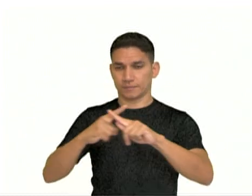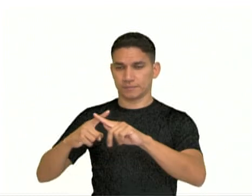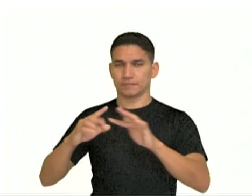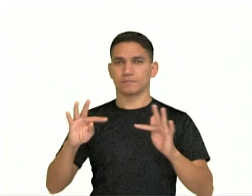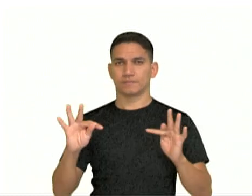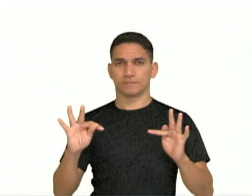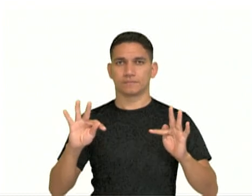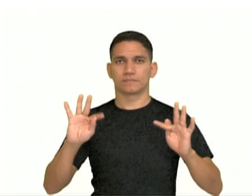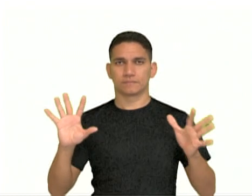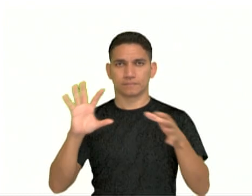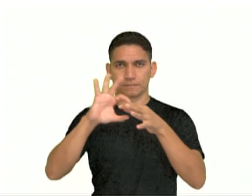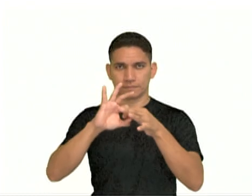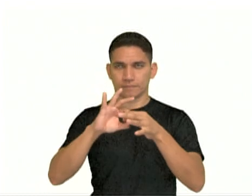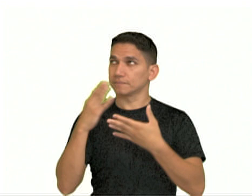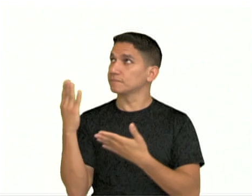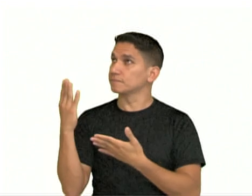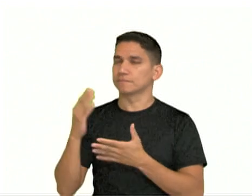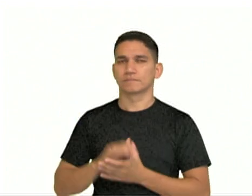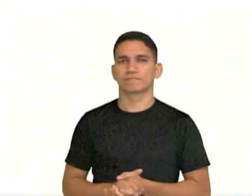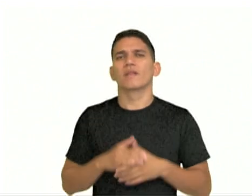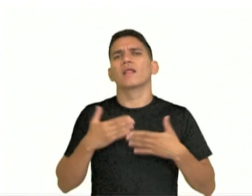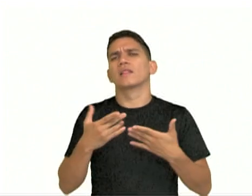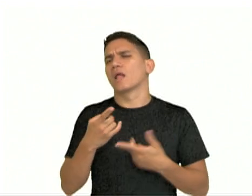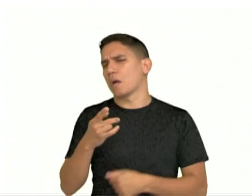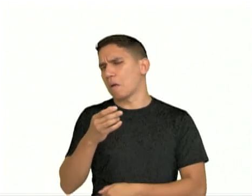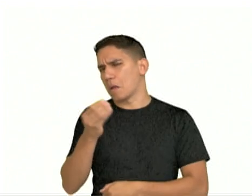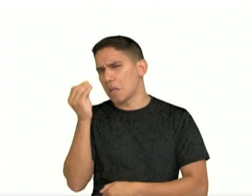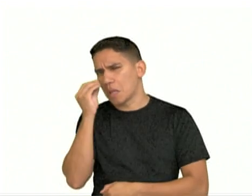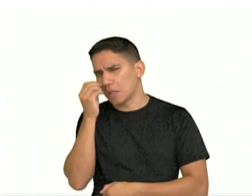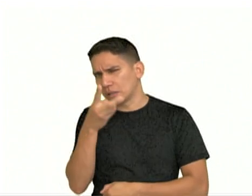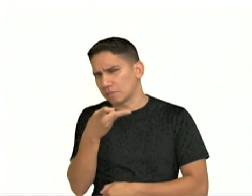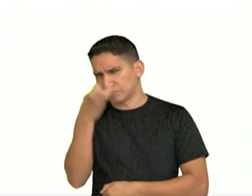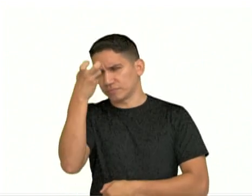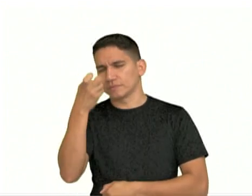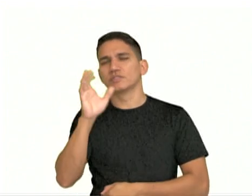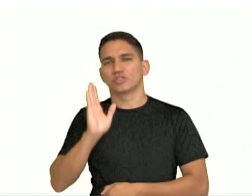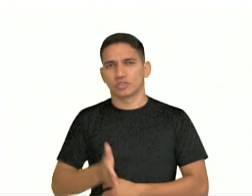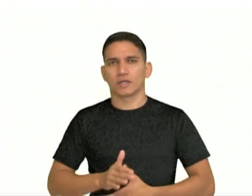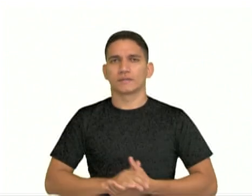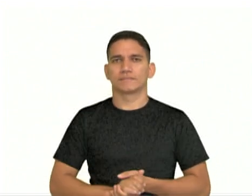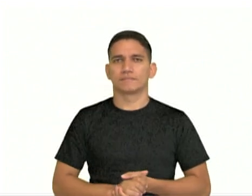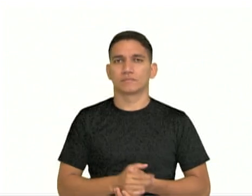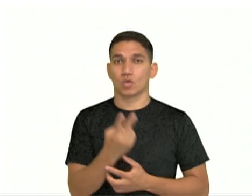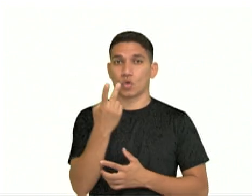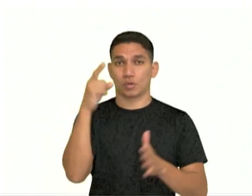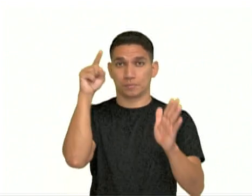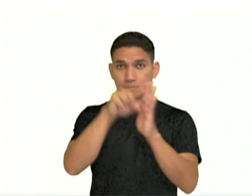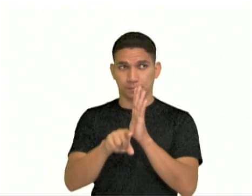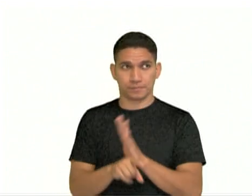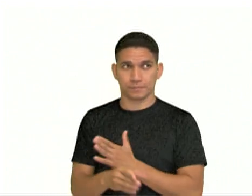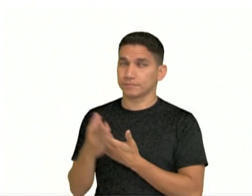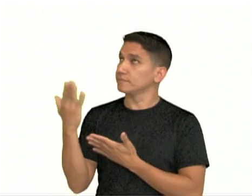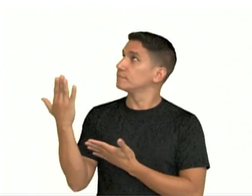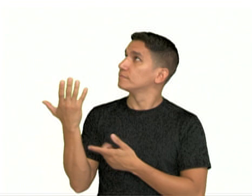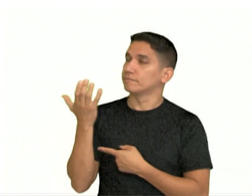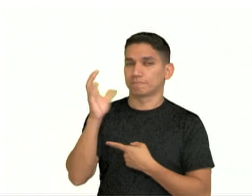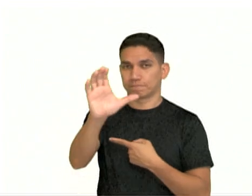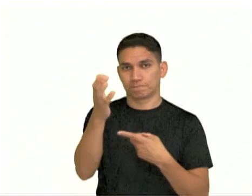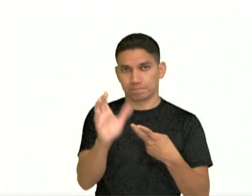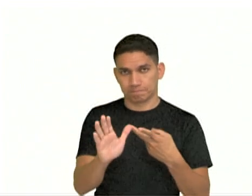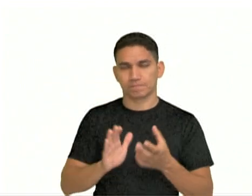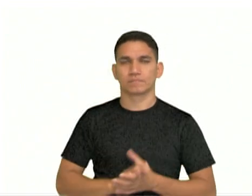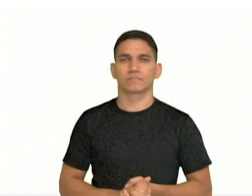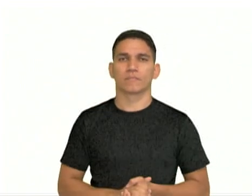lá. Queridos, vamos ver se vocês estão bala no negócio aqui. Vamos fazer esses dois quiz aqui, vou colocar dois quiz em seguida para